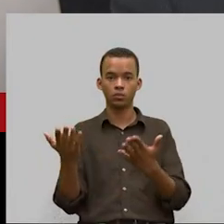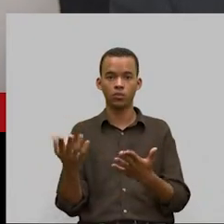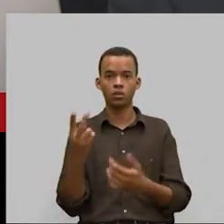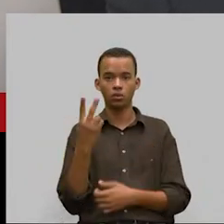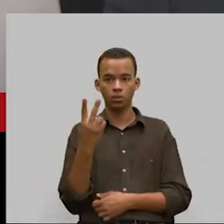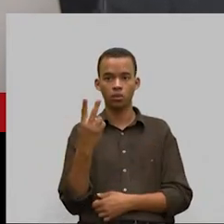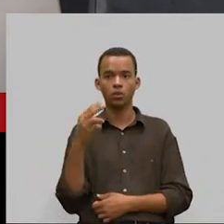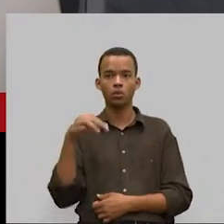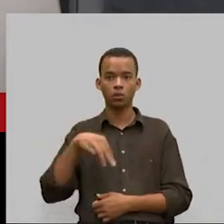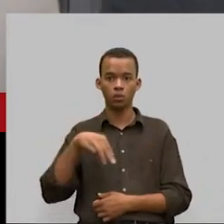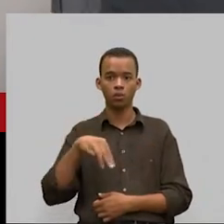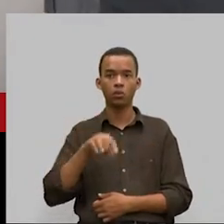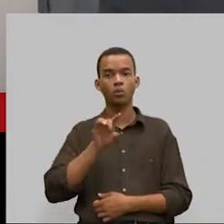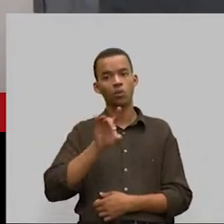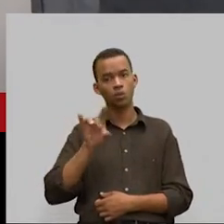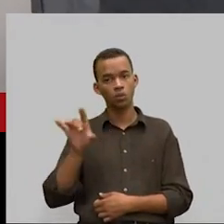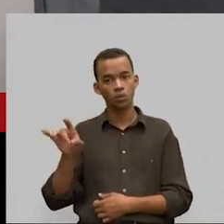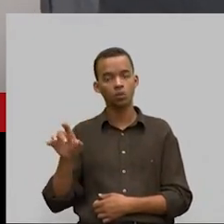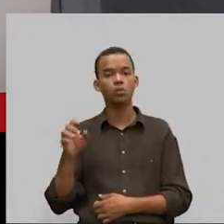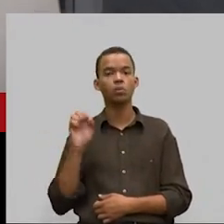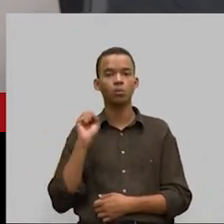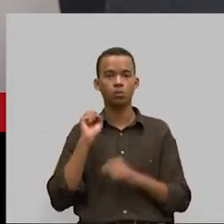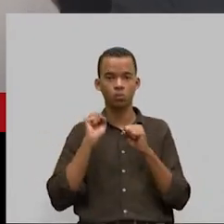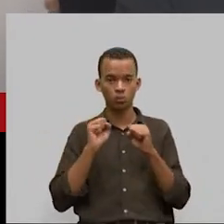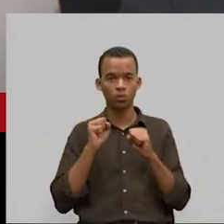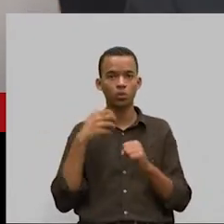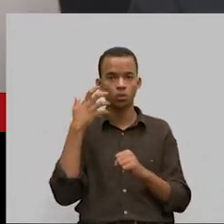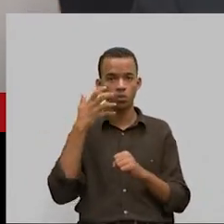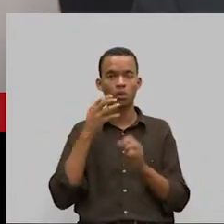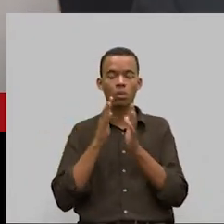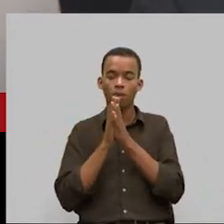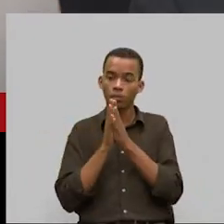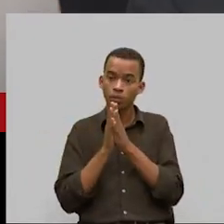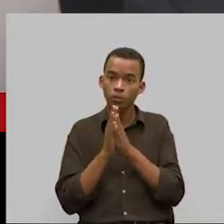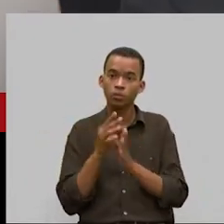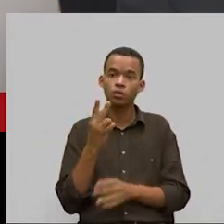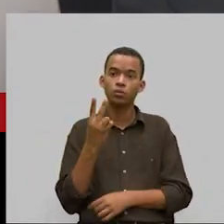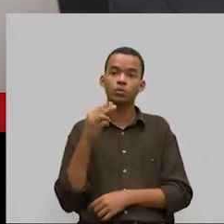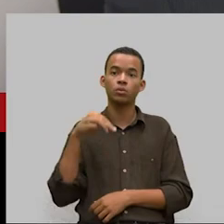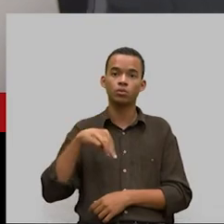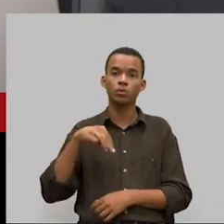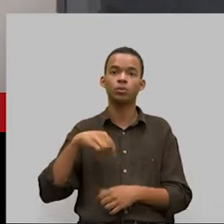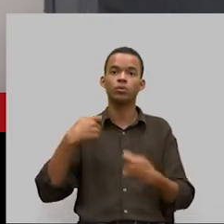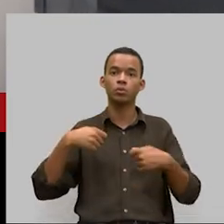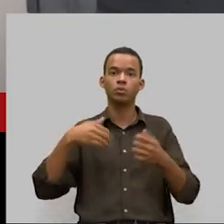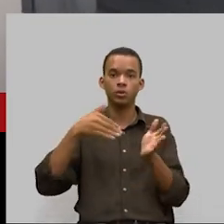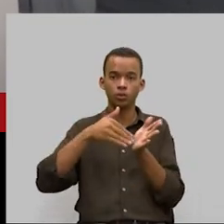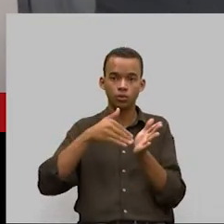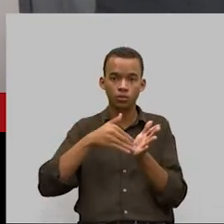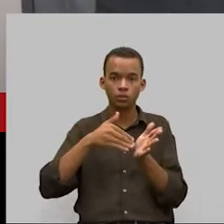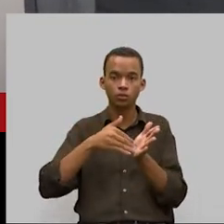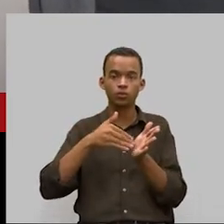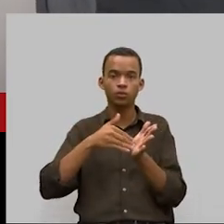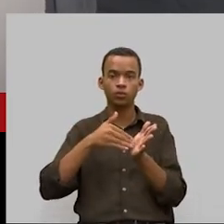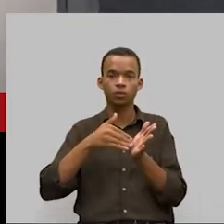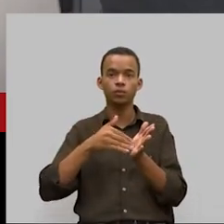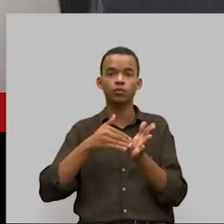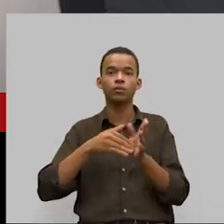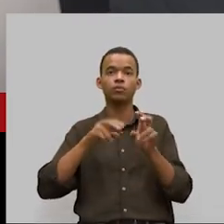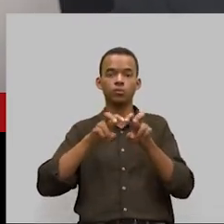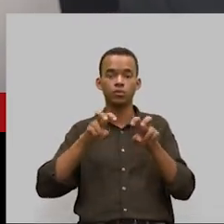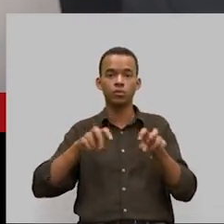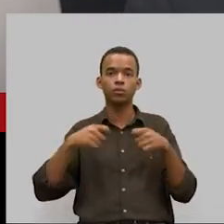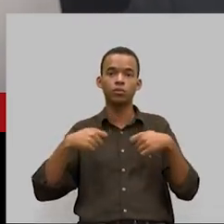minutos para cada colega eu vou pedir do minutos mesmo que a gente tem um compromisso com o final desta audiência eh pelo